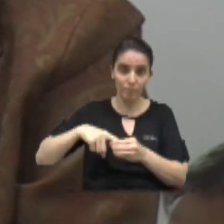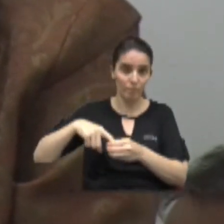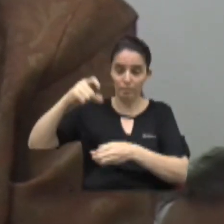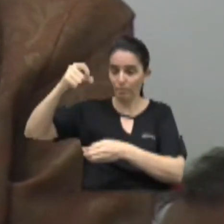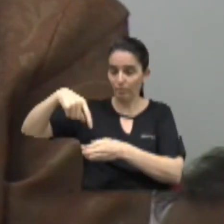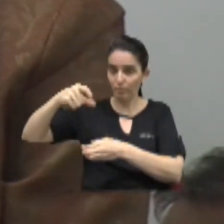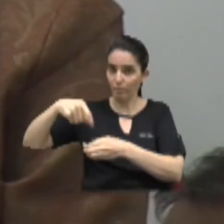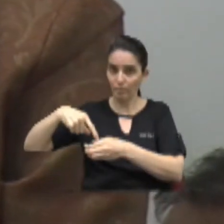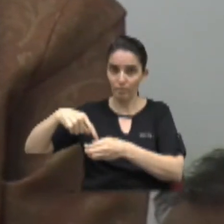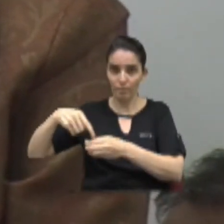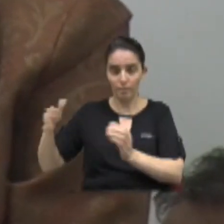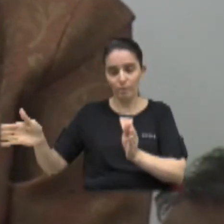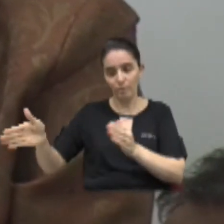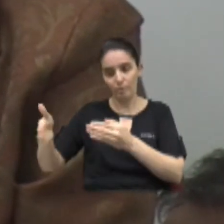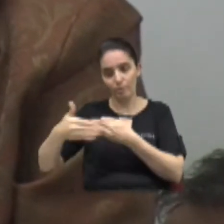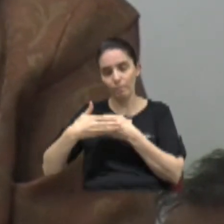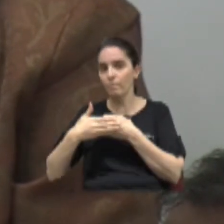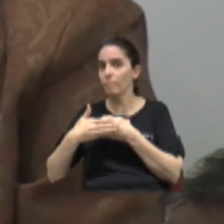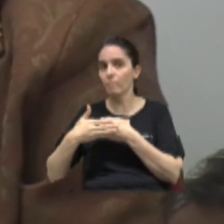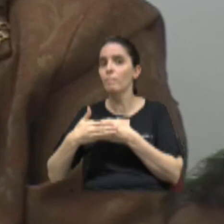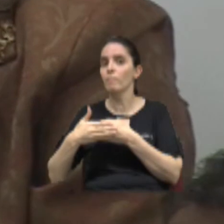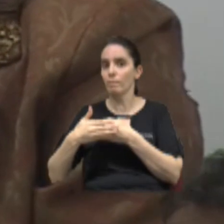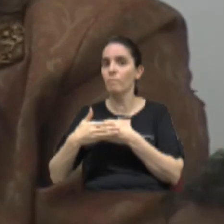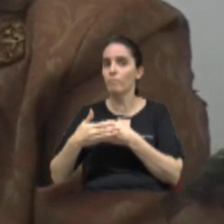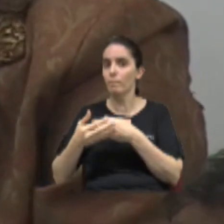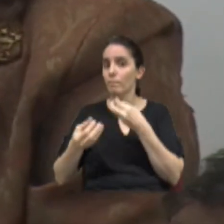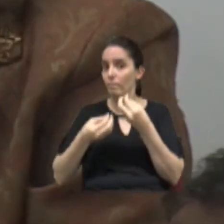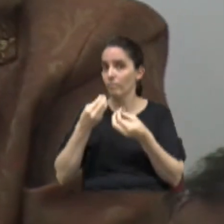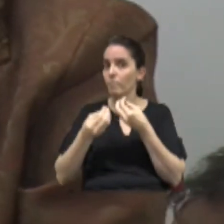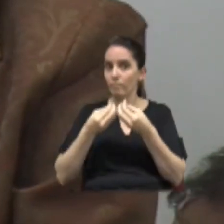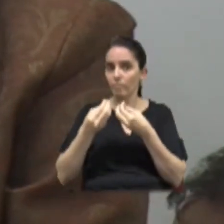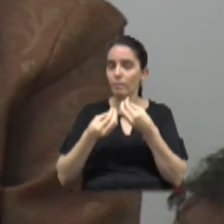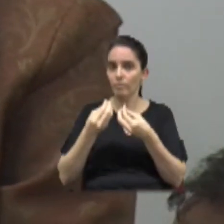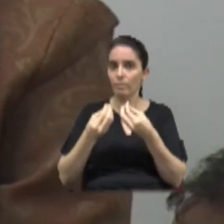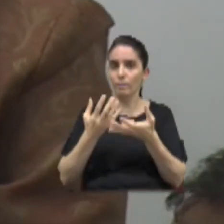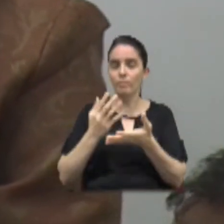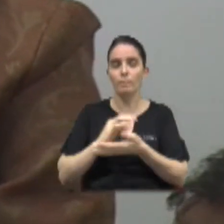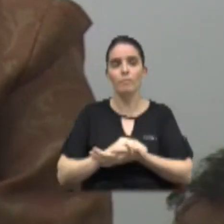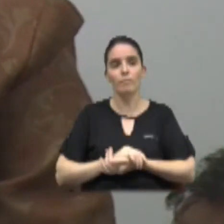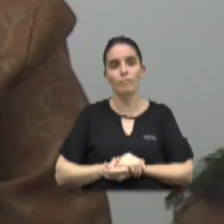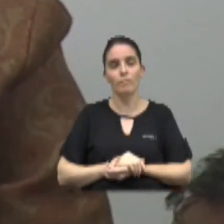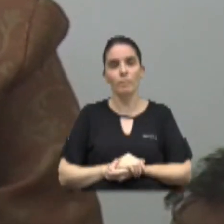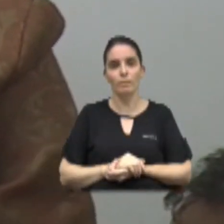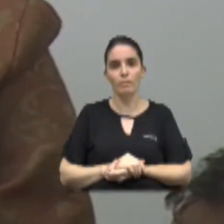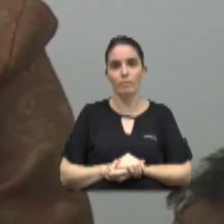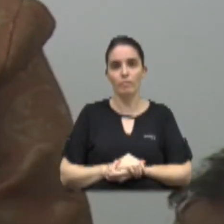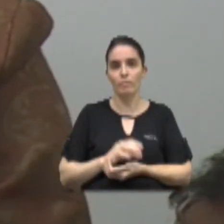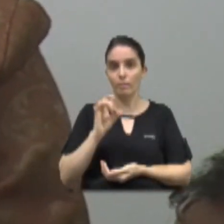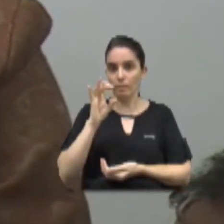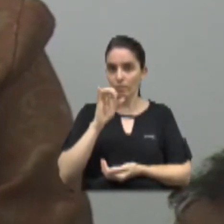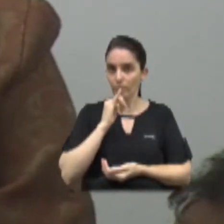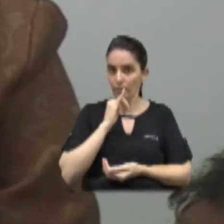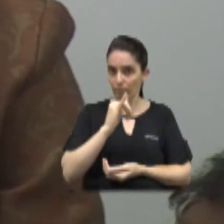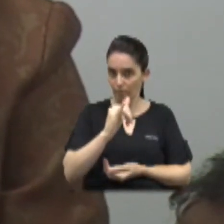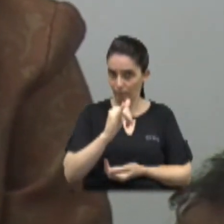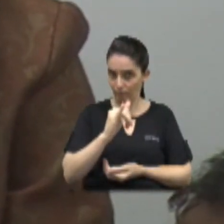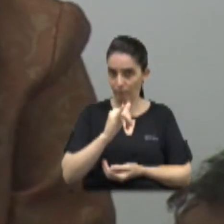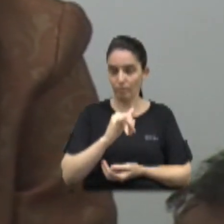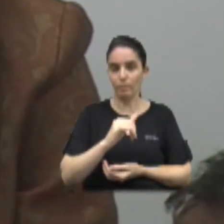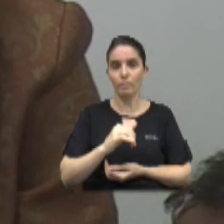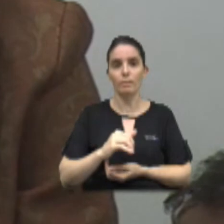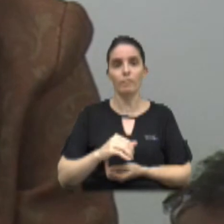forma como era antes, então nós vamos realmente perder algumas entidades. E só dizendo que já foi a segunda vez que eu